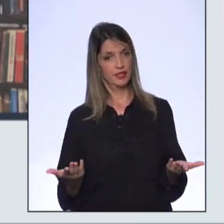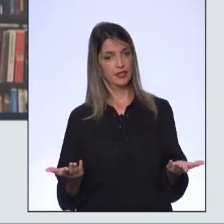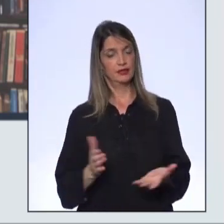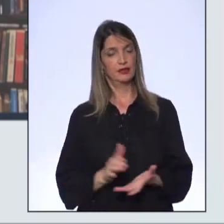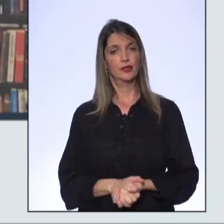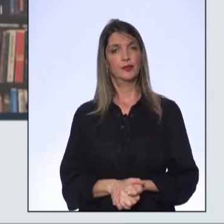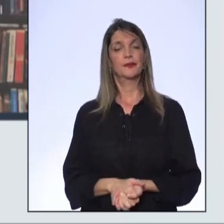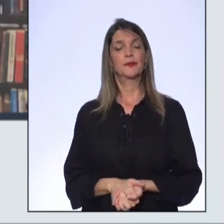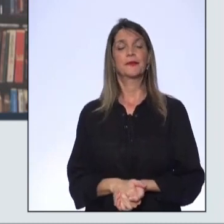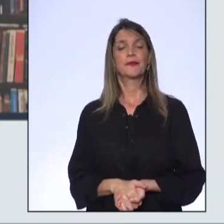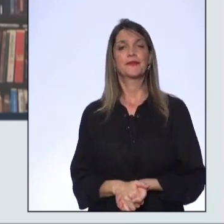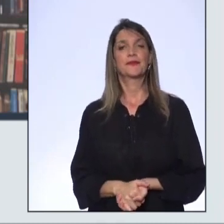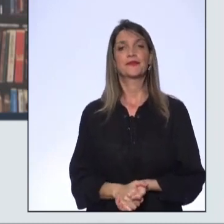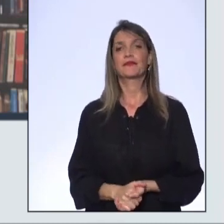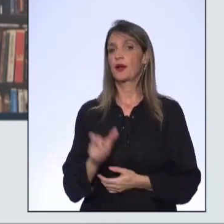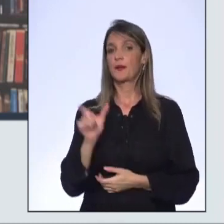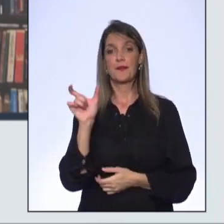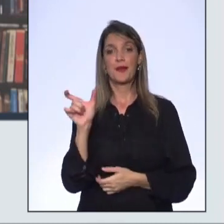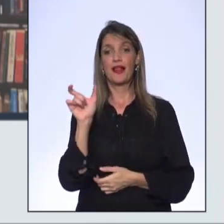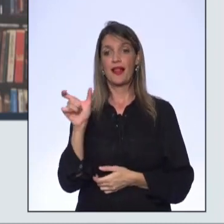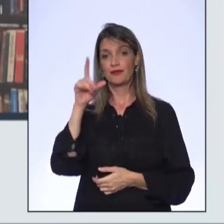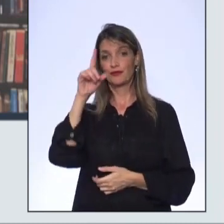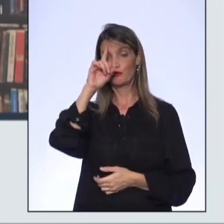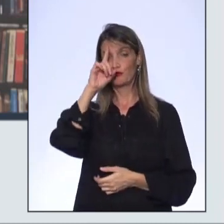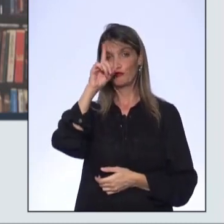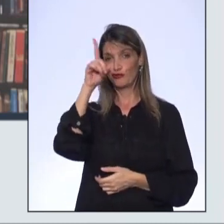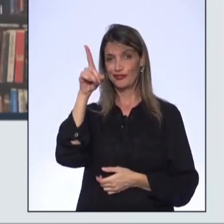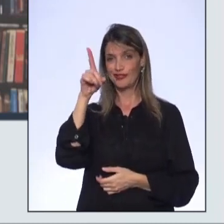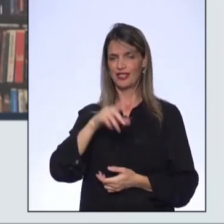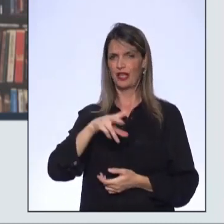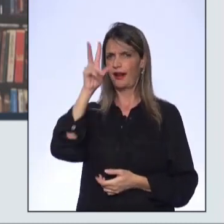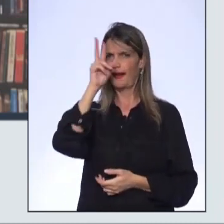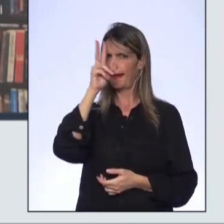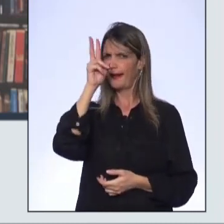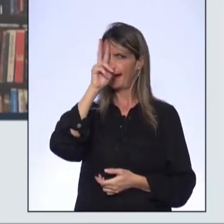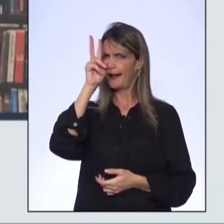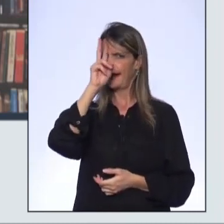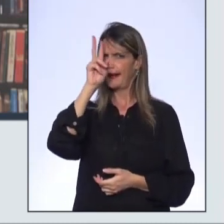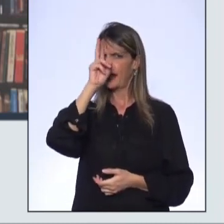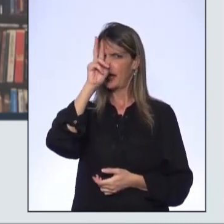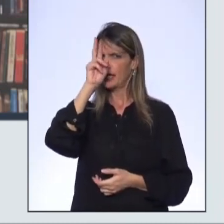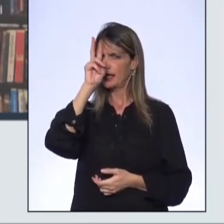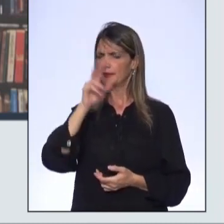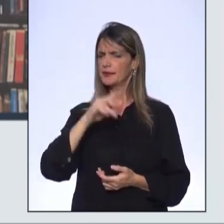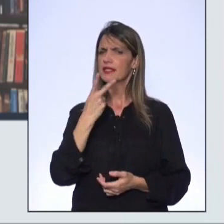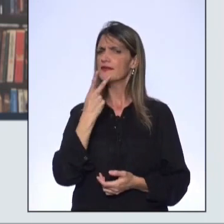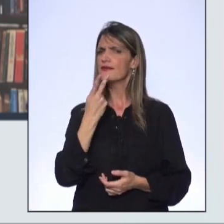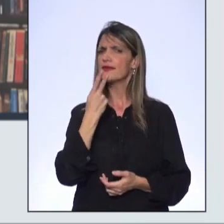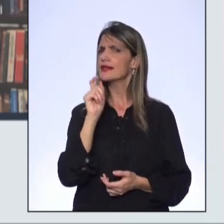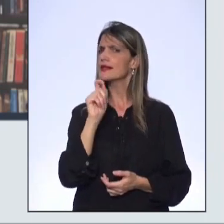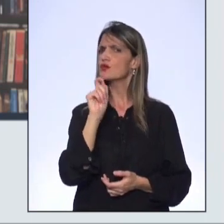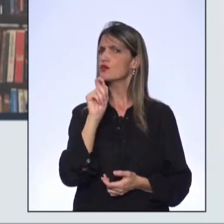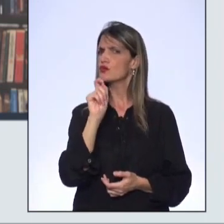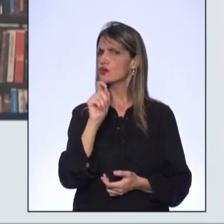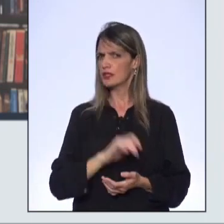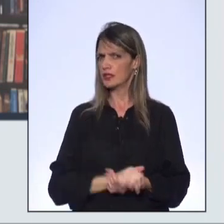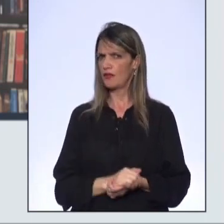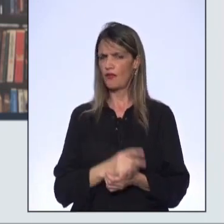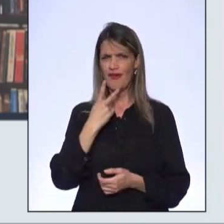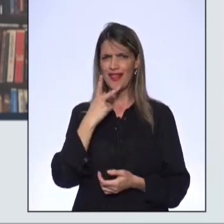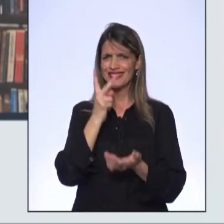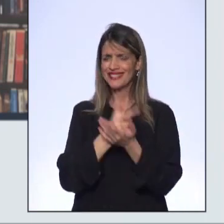a nossa palavra do dia de hoje. Lembre-se sempre da recomendação que eu vou dar em